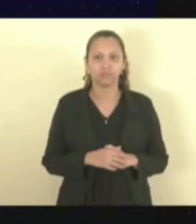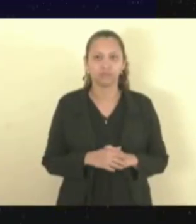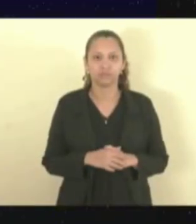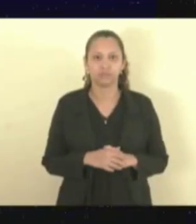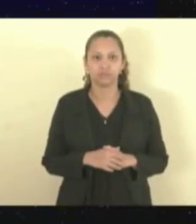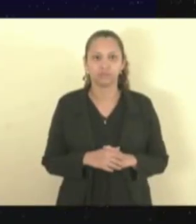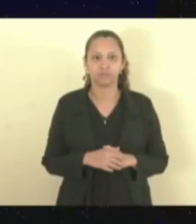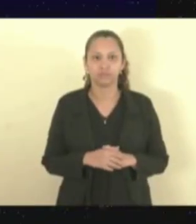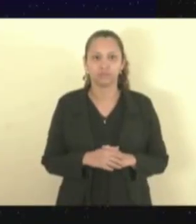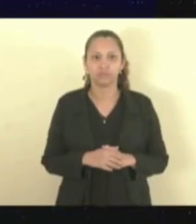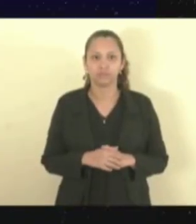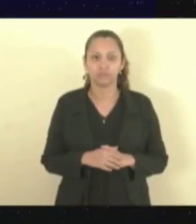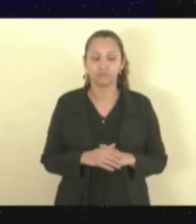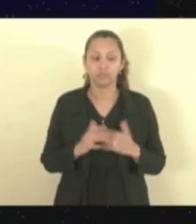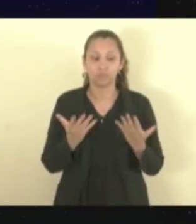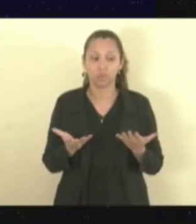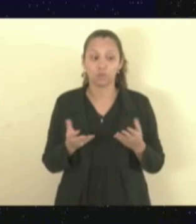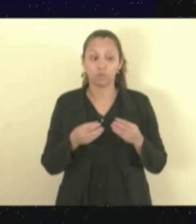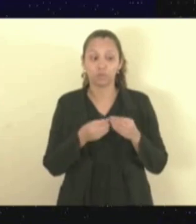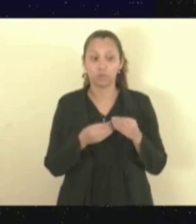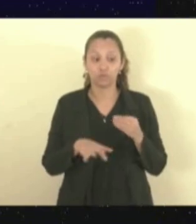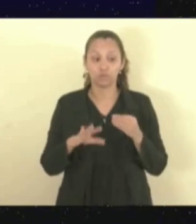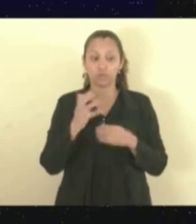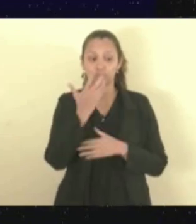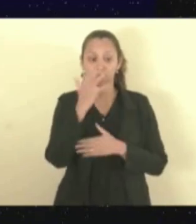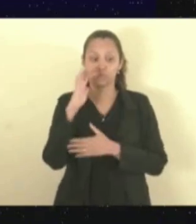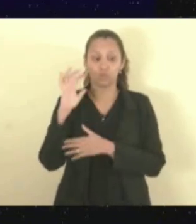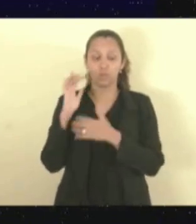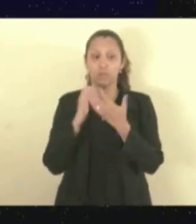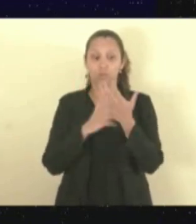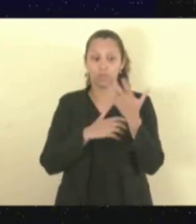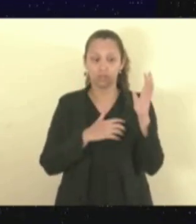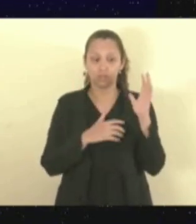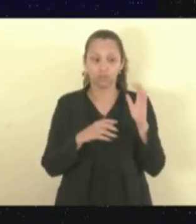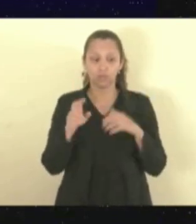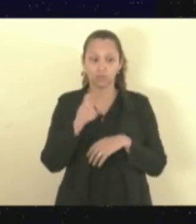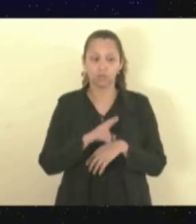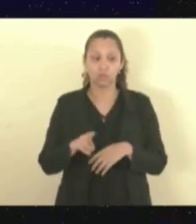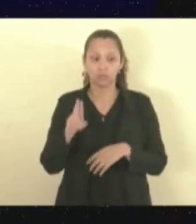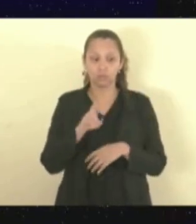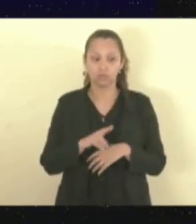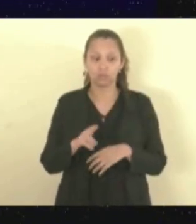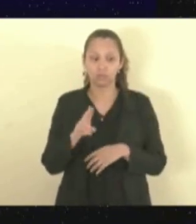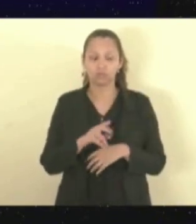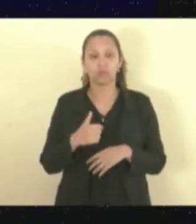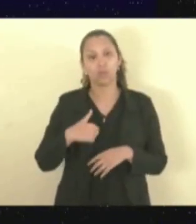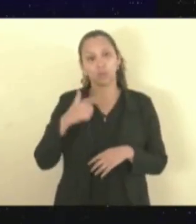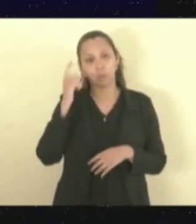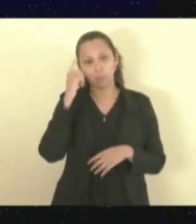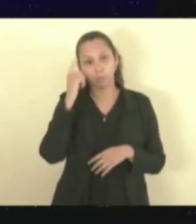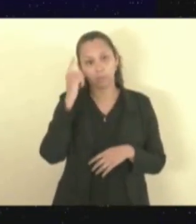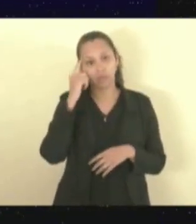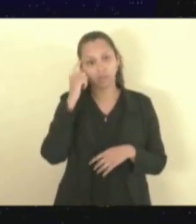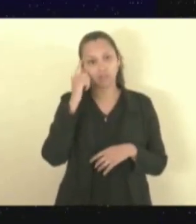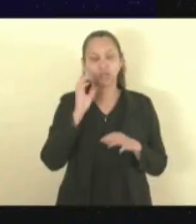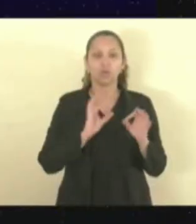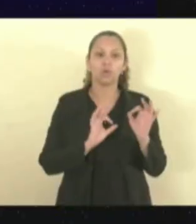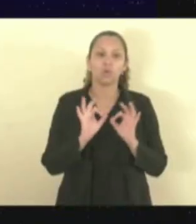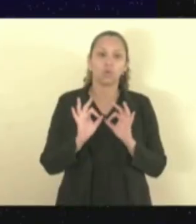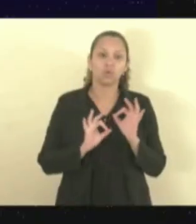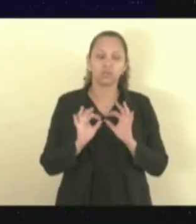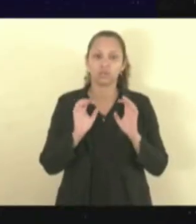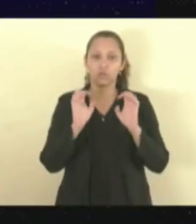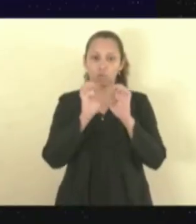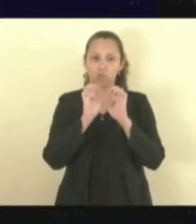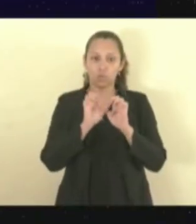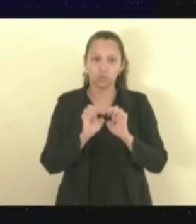Bom, potenciais impactos ambientais do uso recreacional intensivo. Eu pensei aqui numa urbanização,